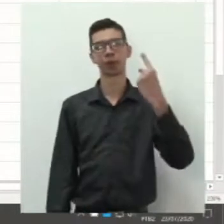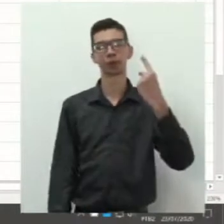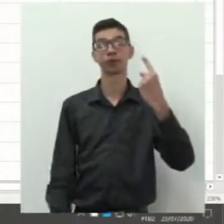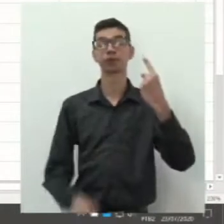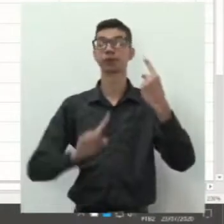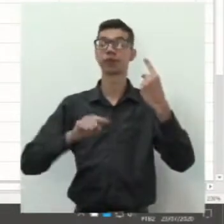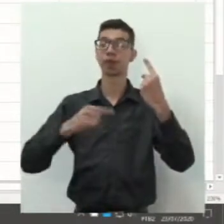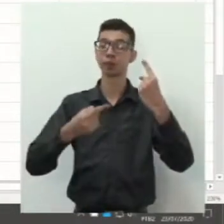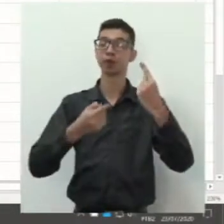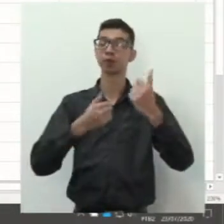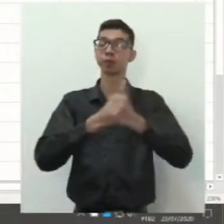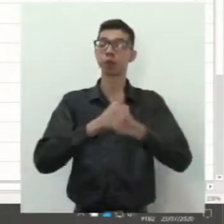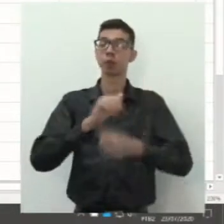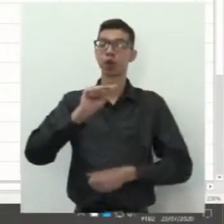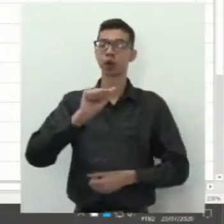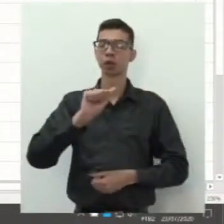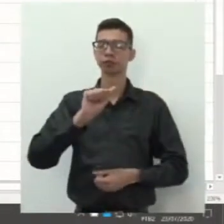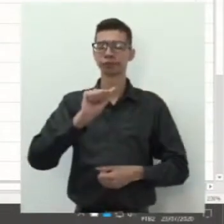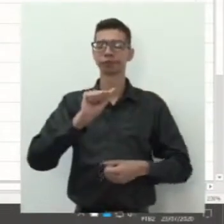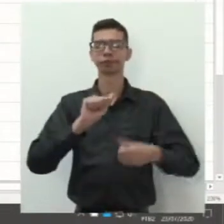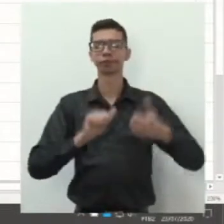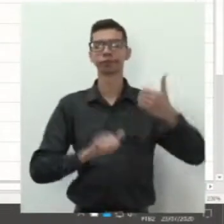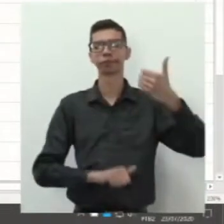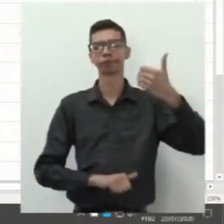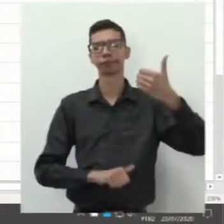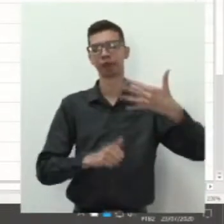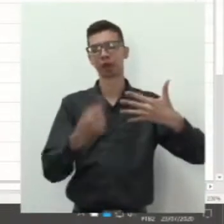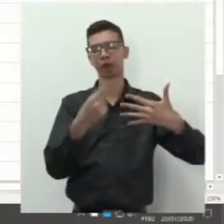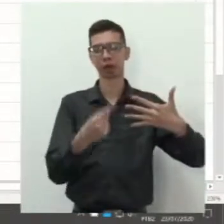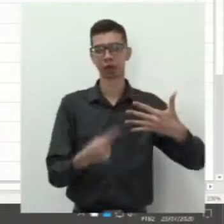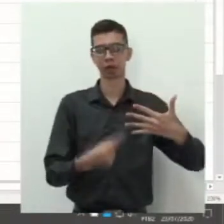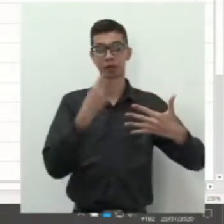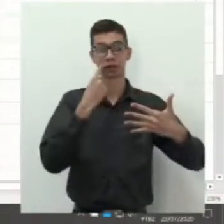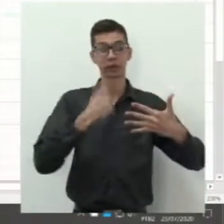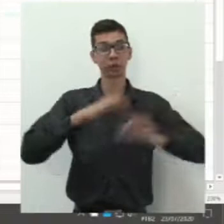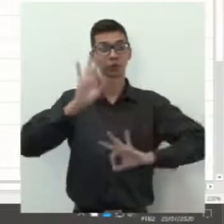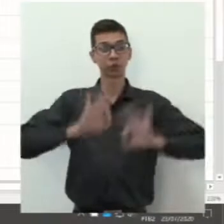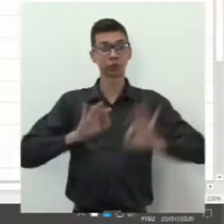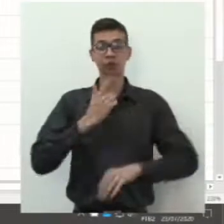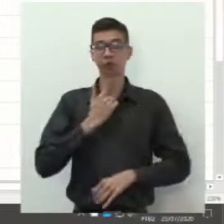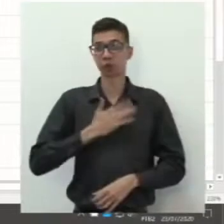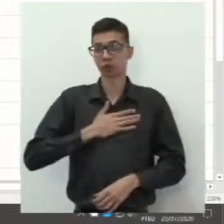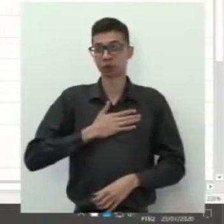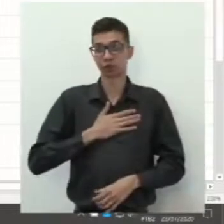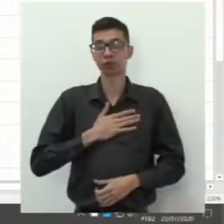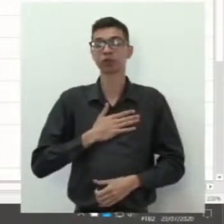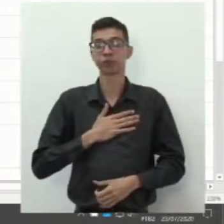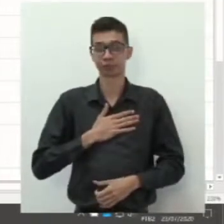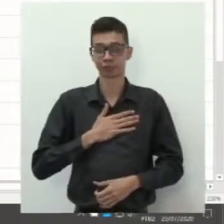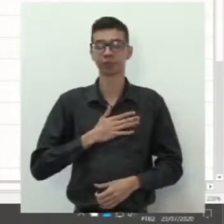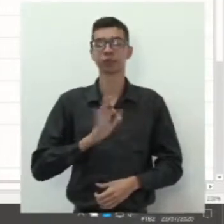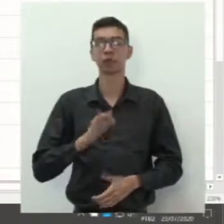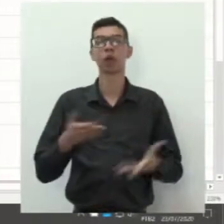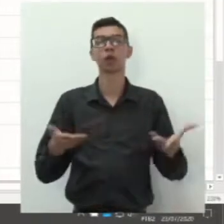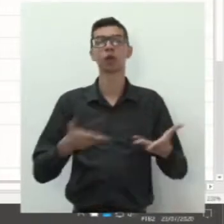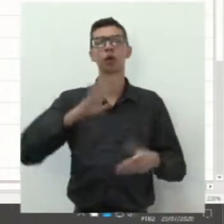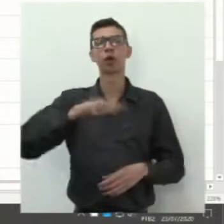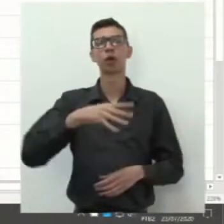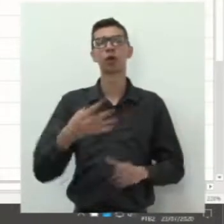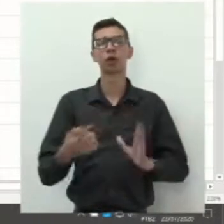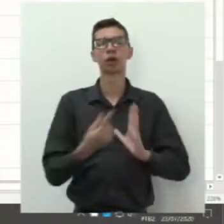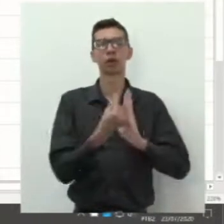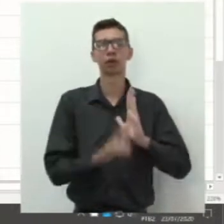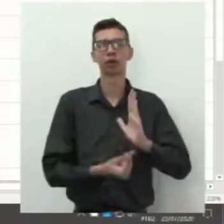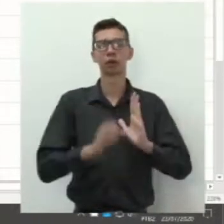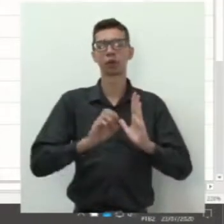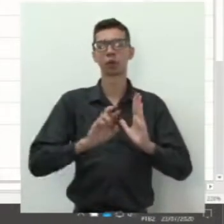classifico, organizo do jeito que eu quiser. Voltando aqui para o orçamento, ó, vou voltar para a planilha de orçamento. Posso, por exemplo, colocar